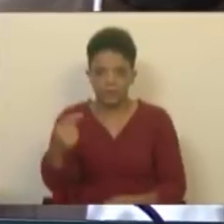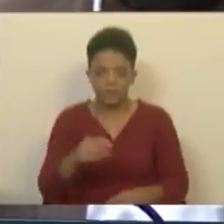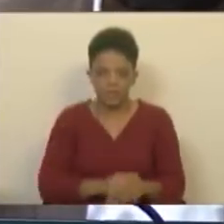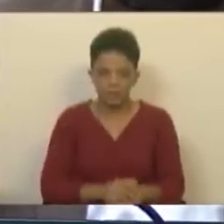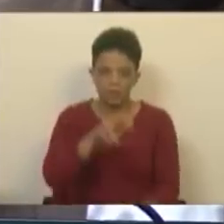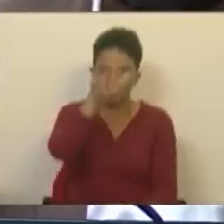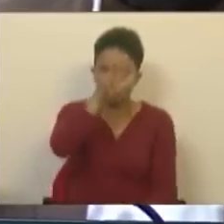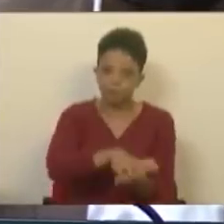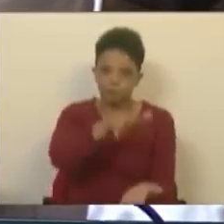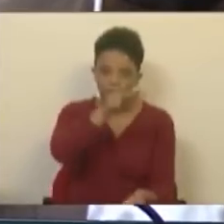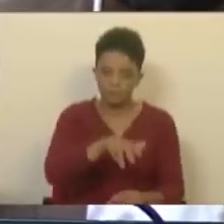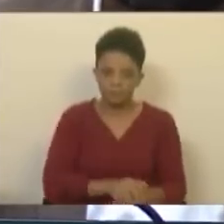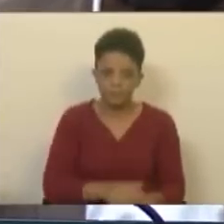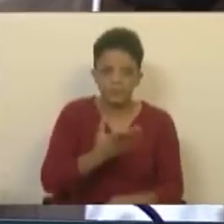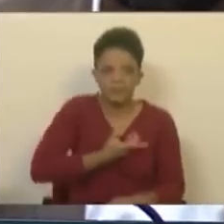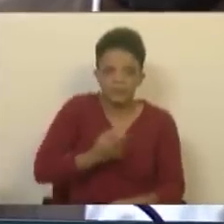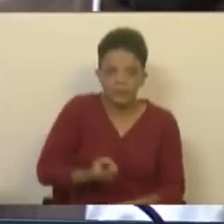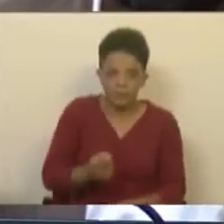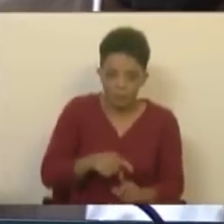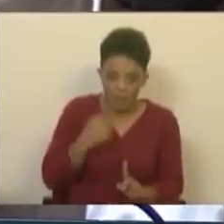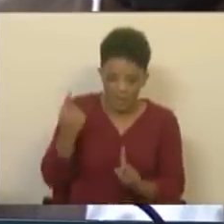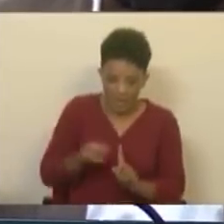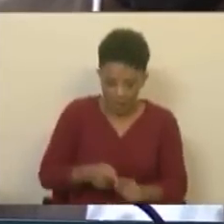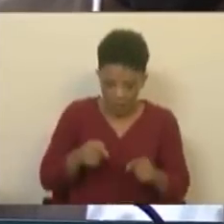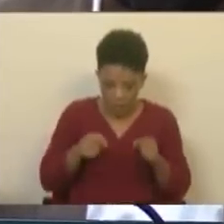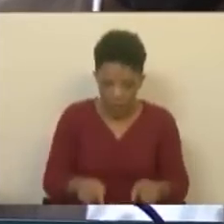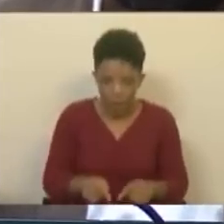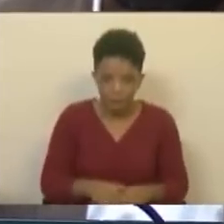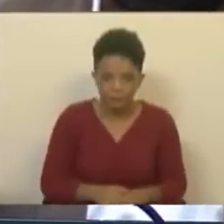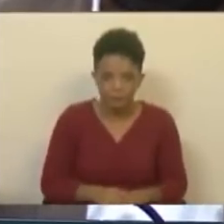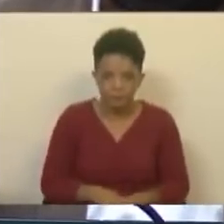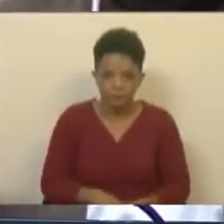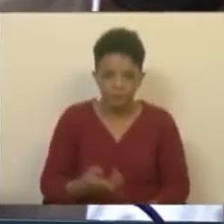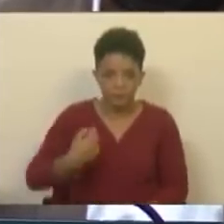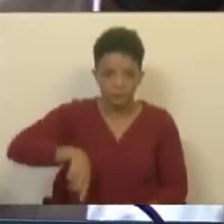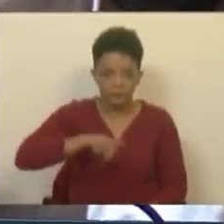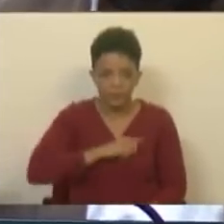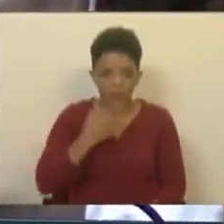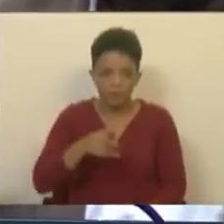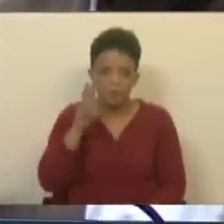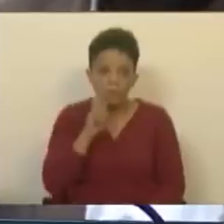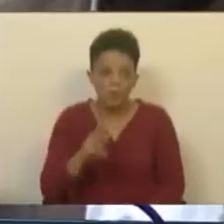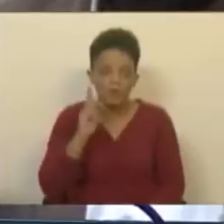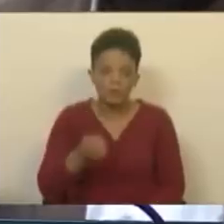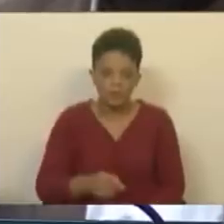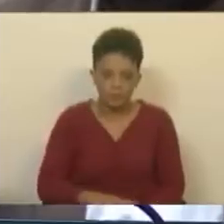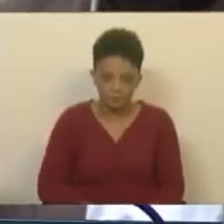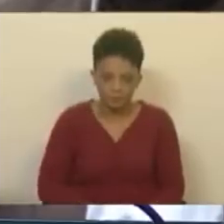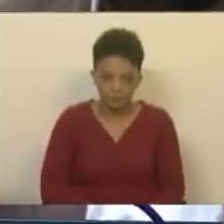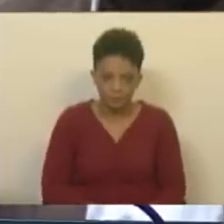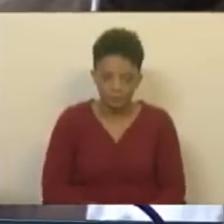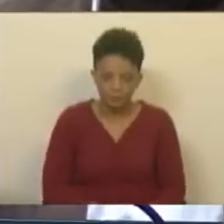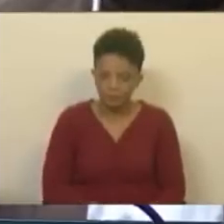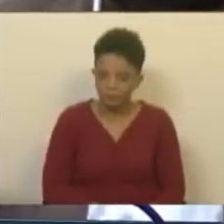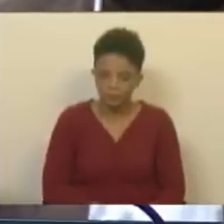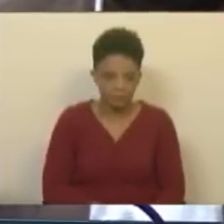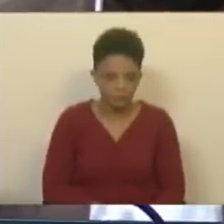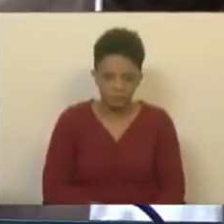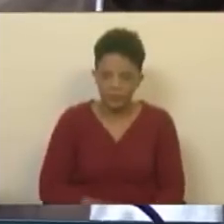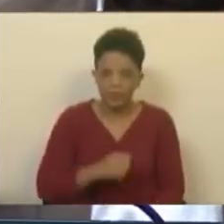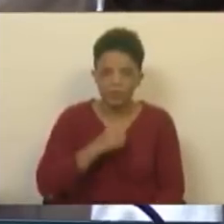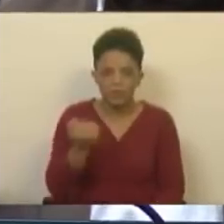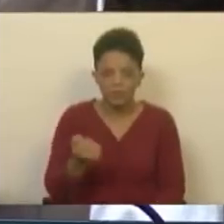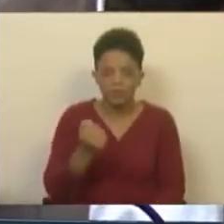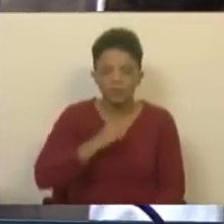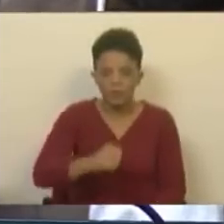homologada em dezembro deste ano aquilo que nós estamos a assistir é um dos maiores golpes contra